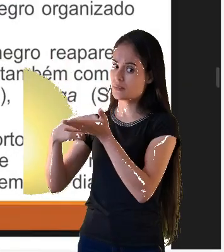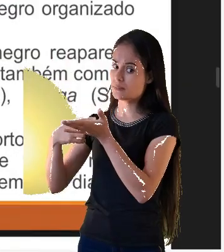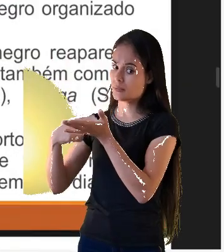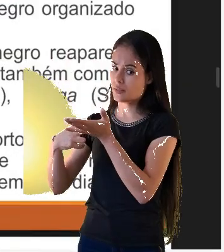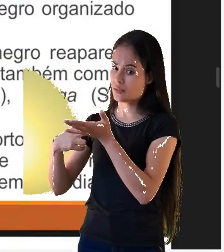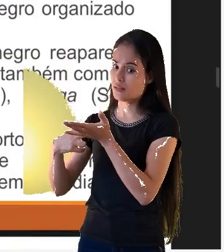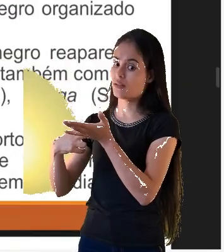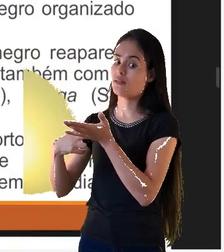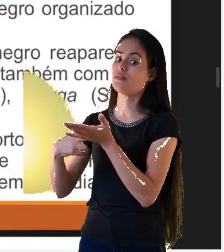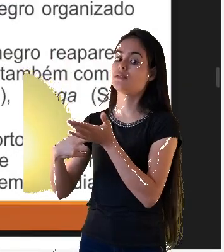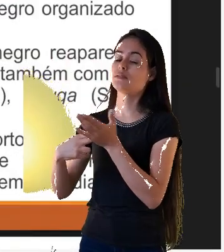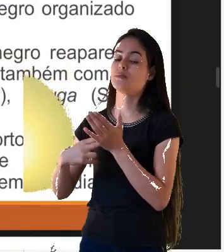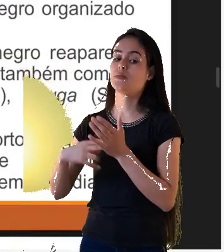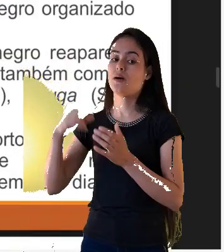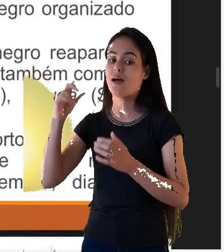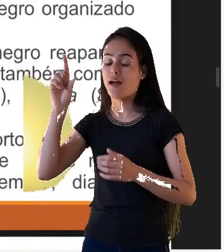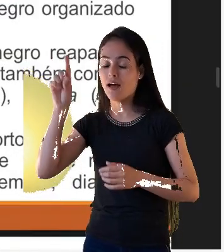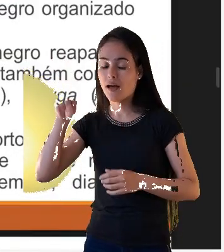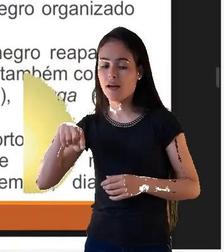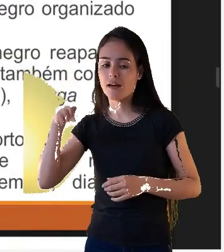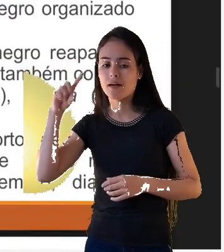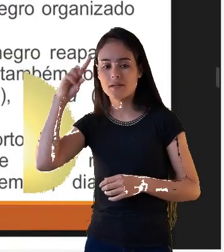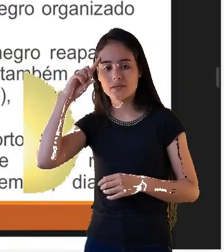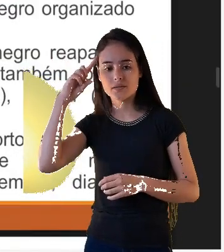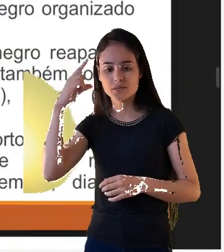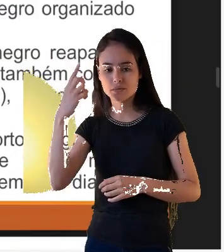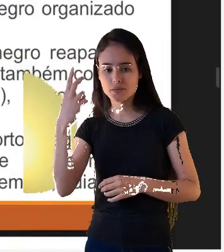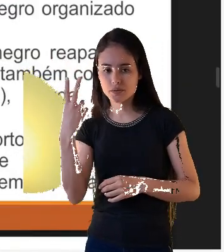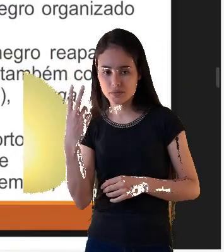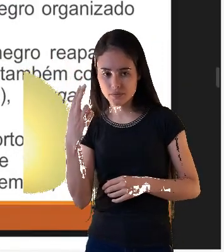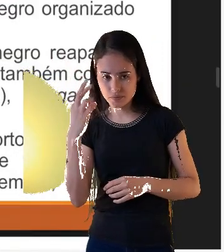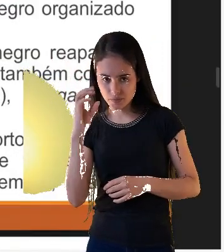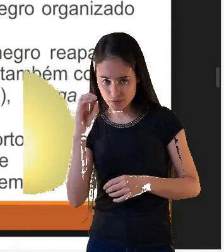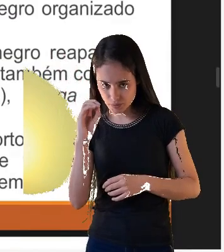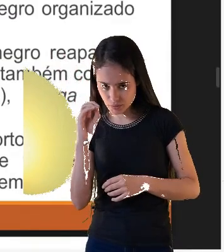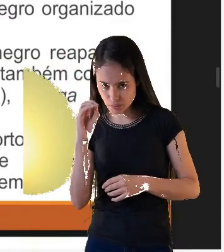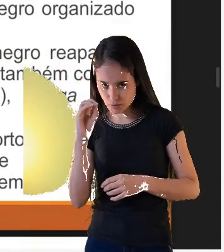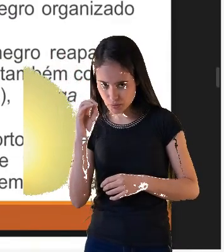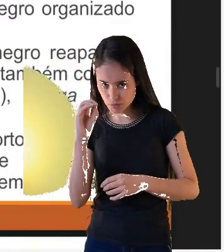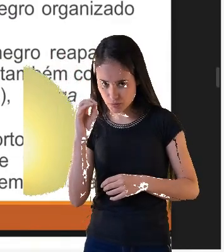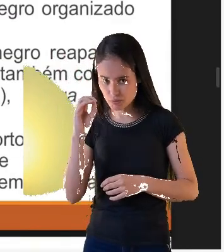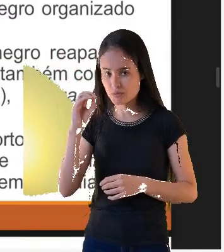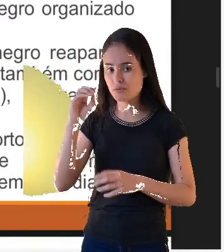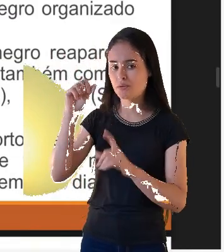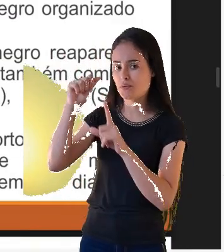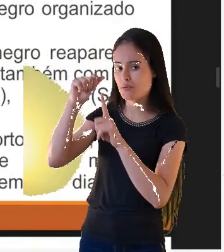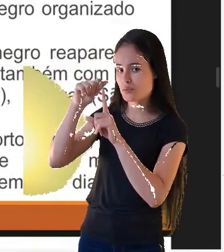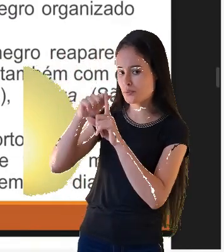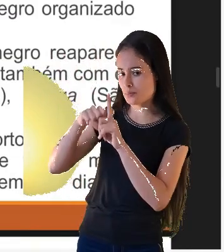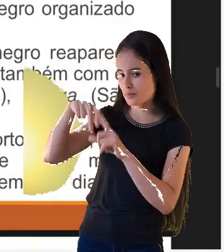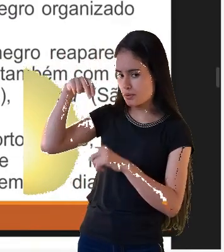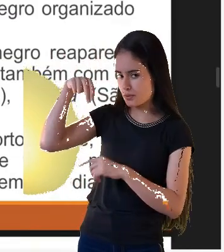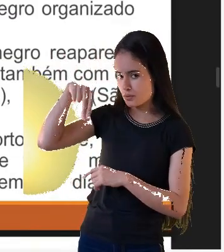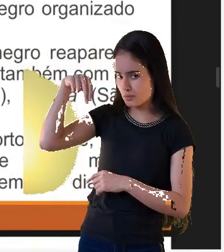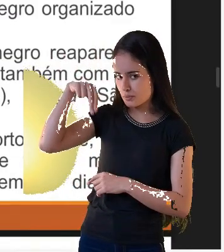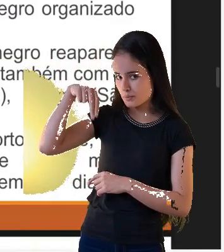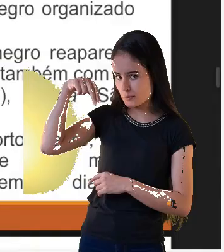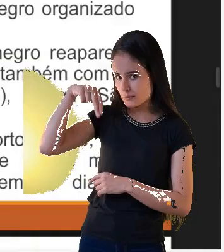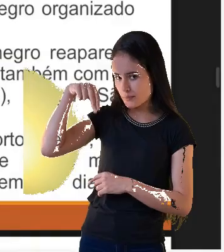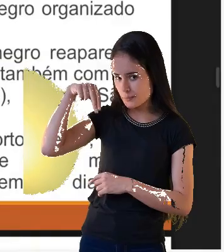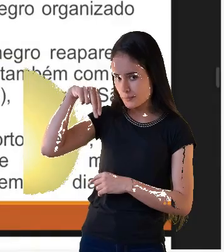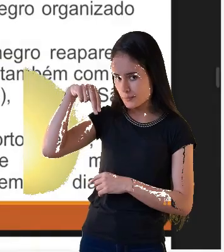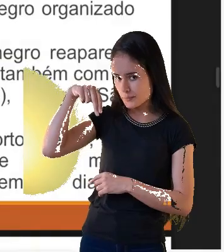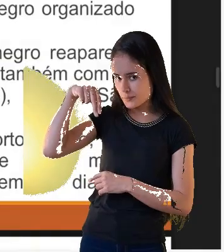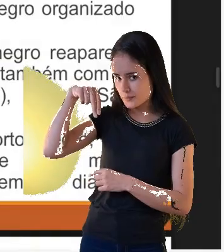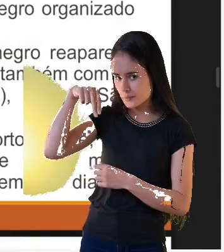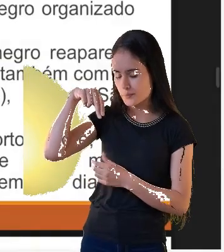foram negadas, né, nesse 13 de maio, né? Então, toda aquela abolição que foi pensada pelos abolicionistas, né,